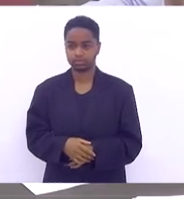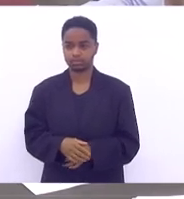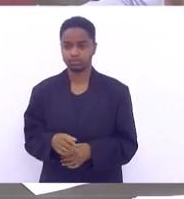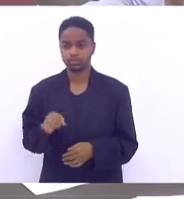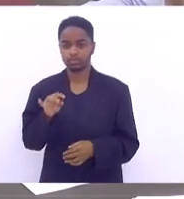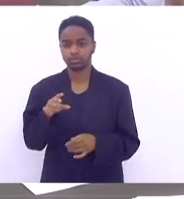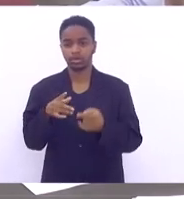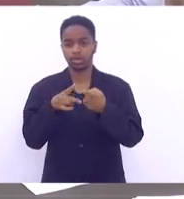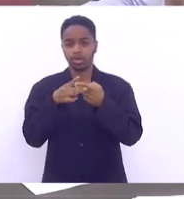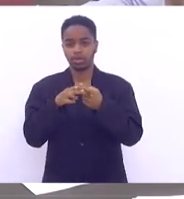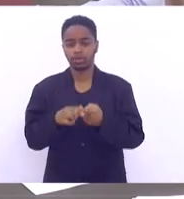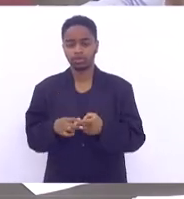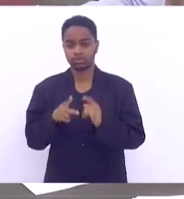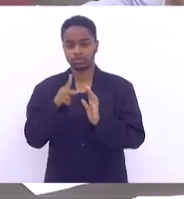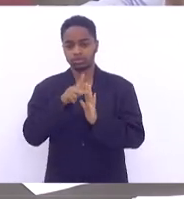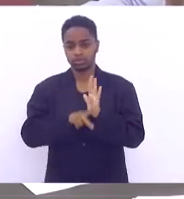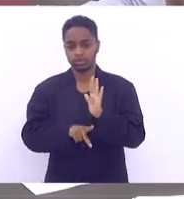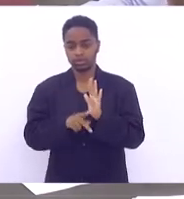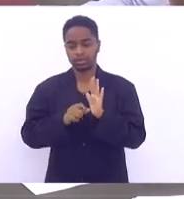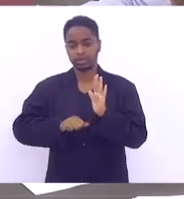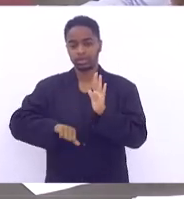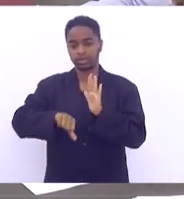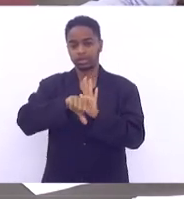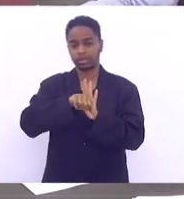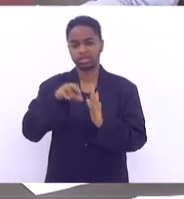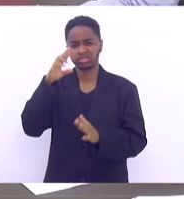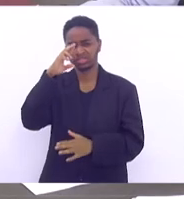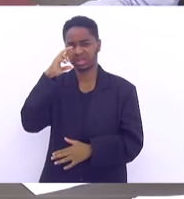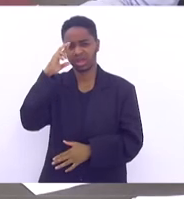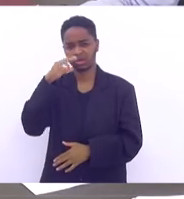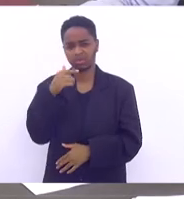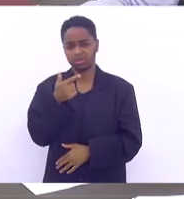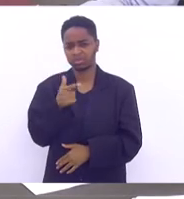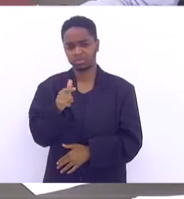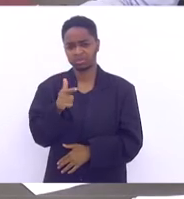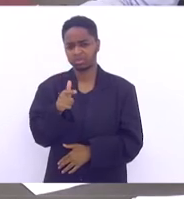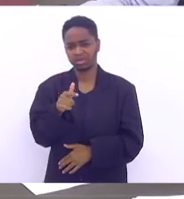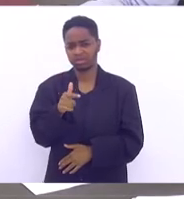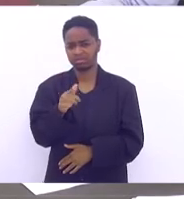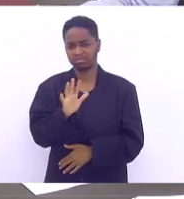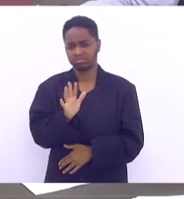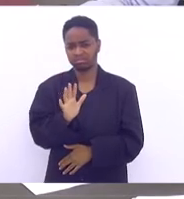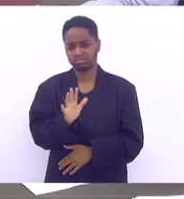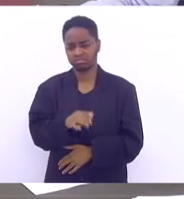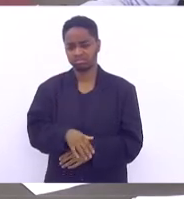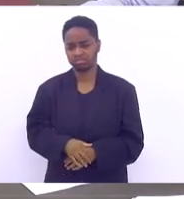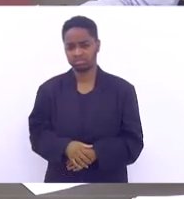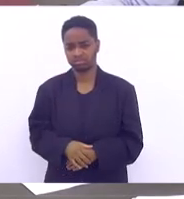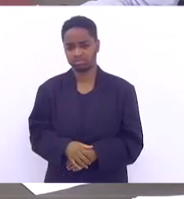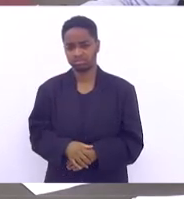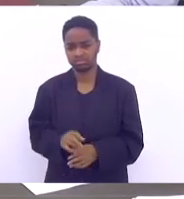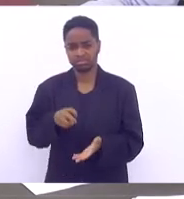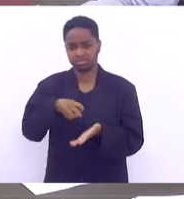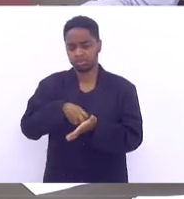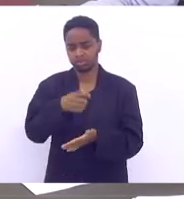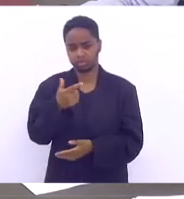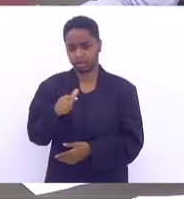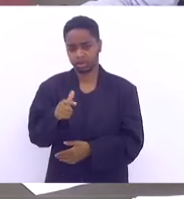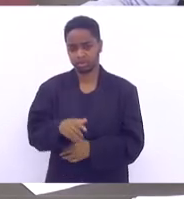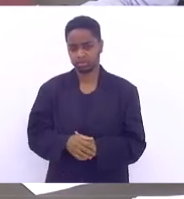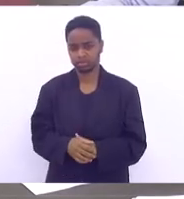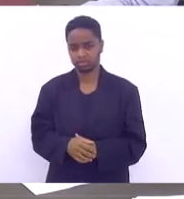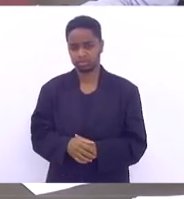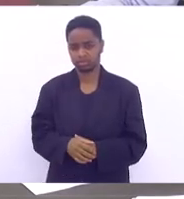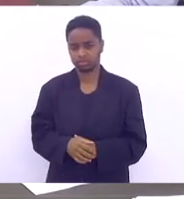do projeto, crime de stalking, não existe esse tipo penal, né? Não. Não,